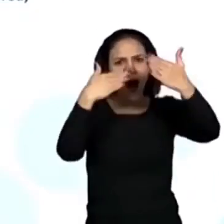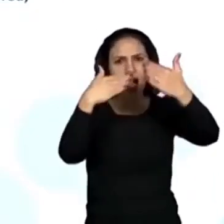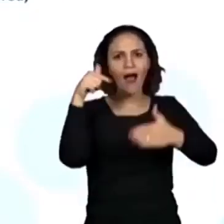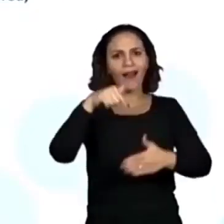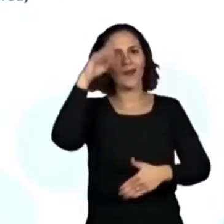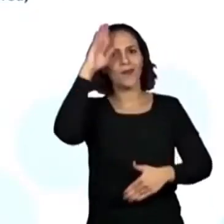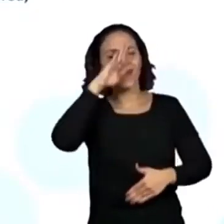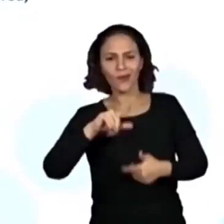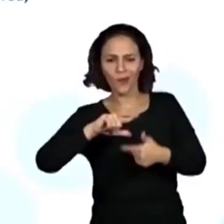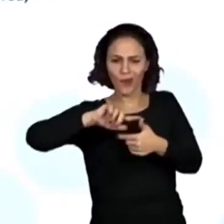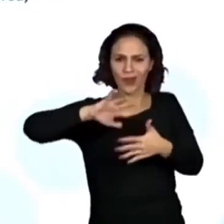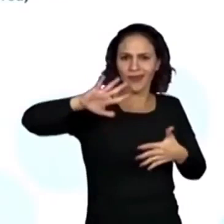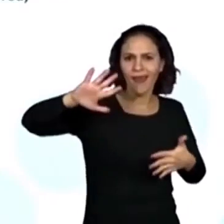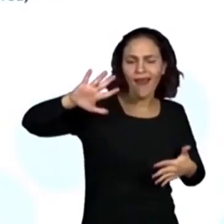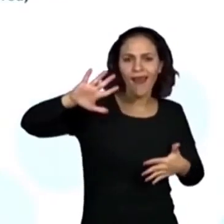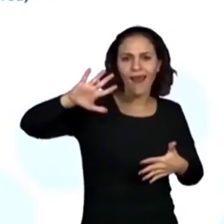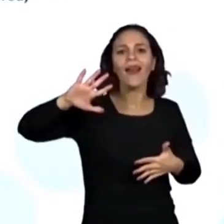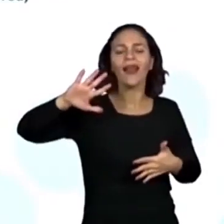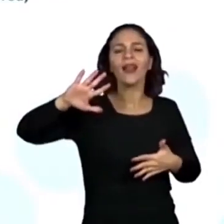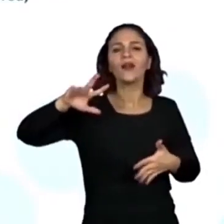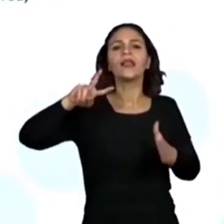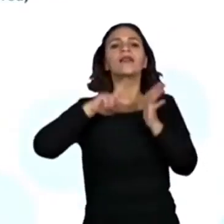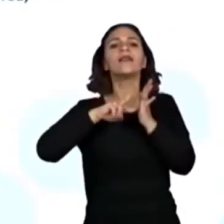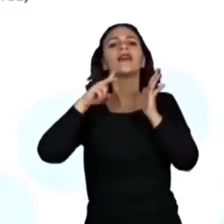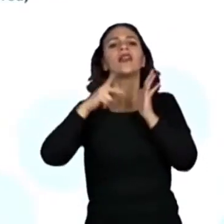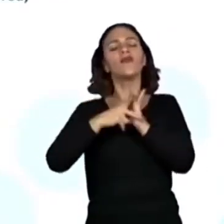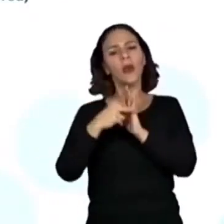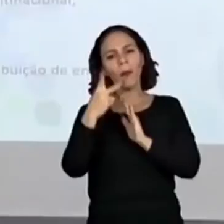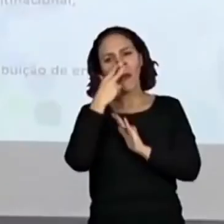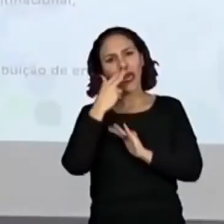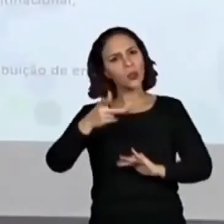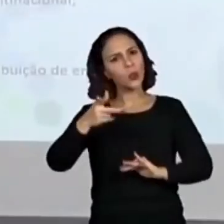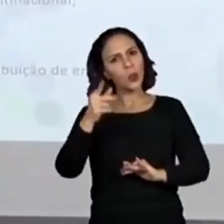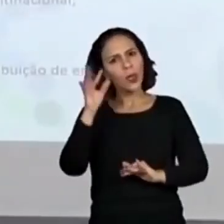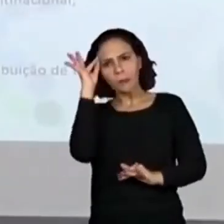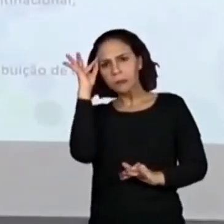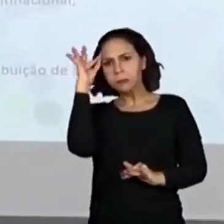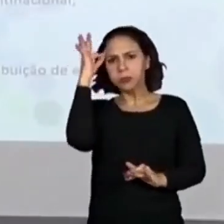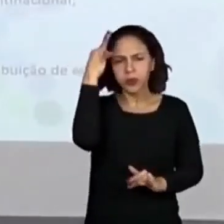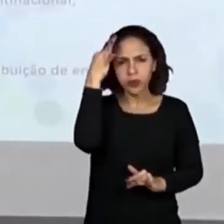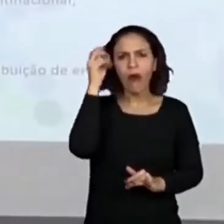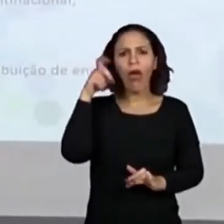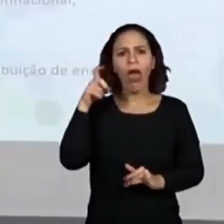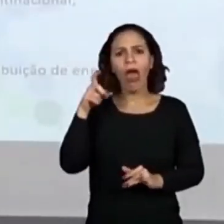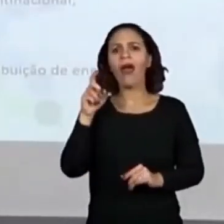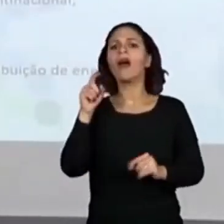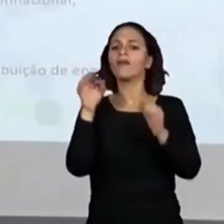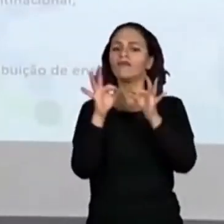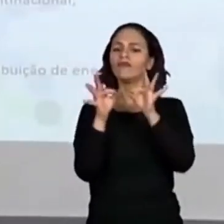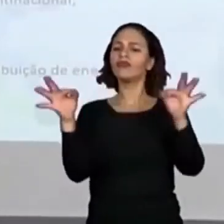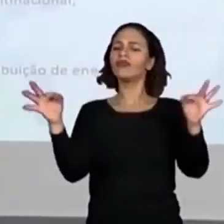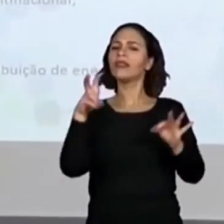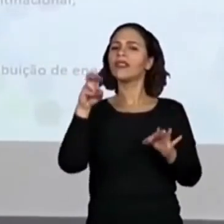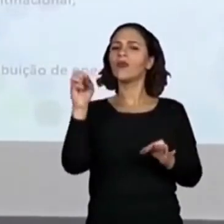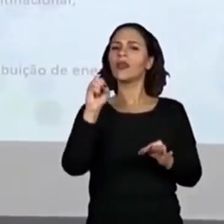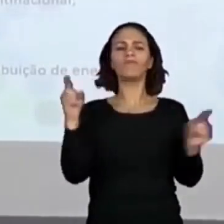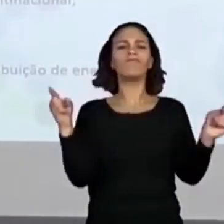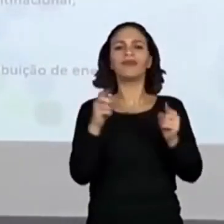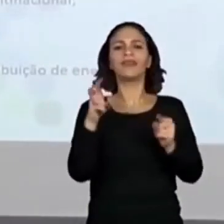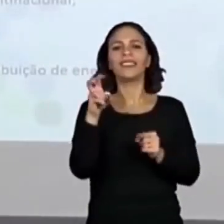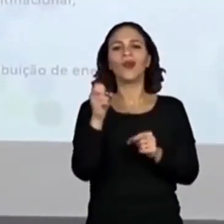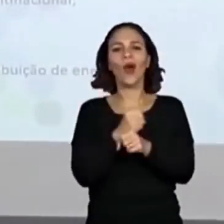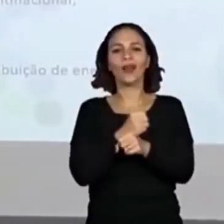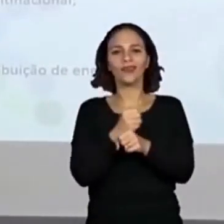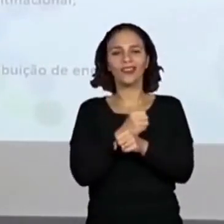Brasil que representasse 50 anos de evolução em apenas 5 anos no governo dele. Bom, para